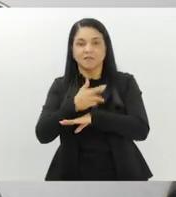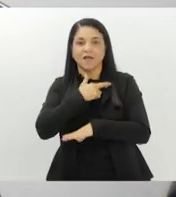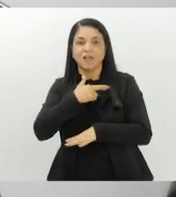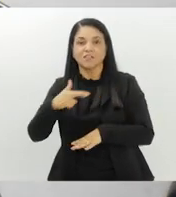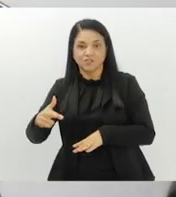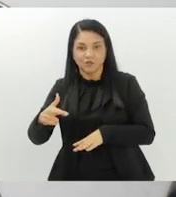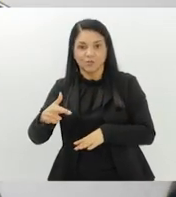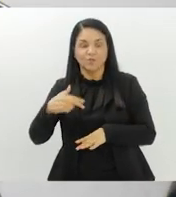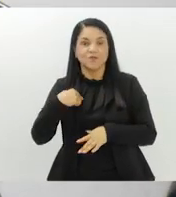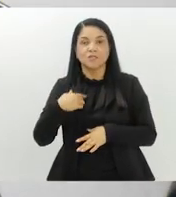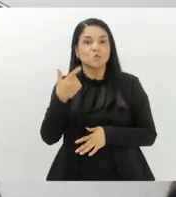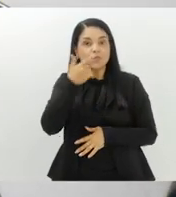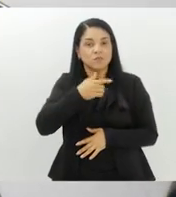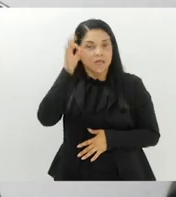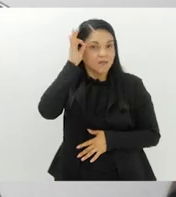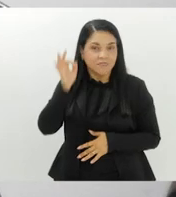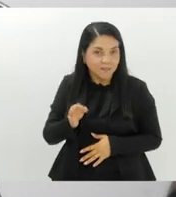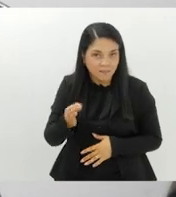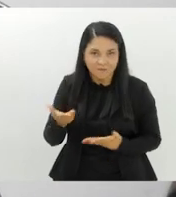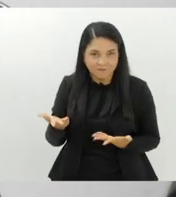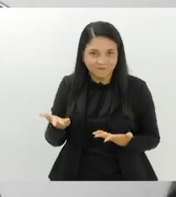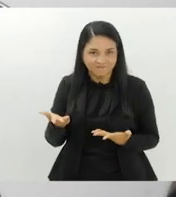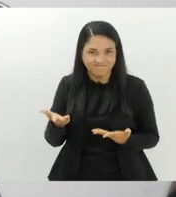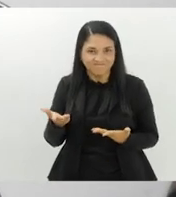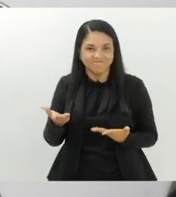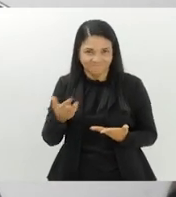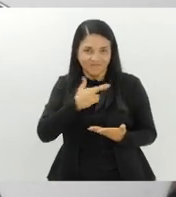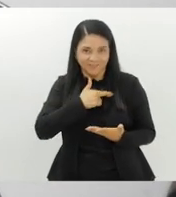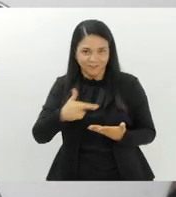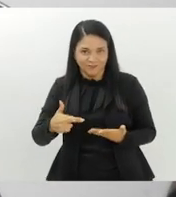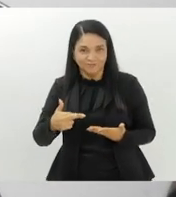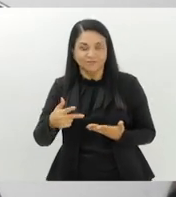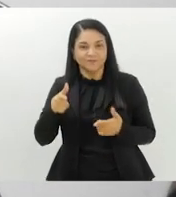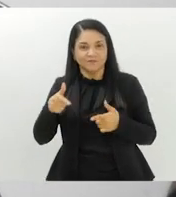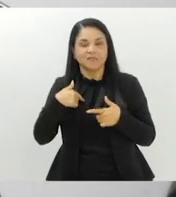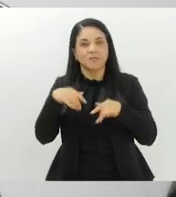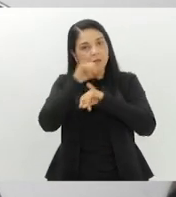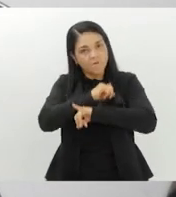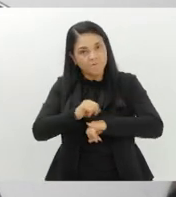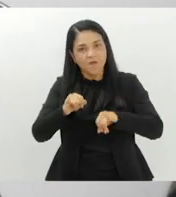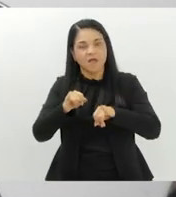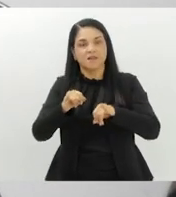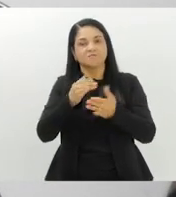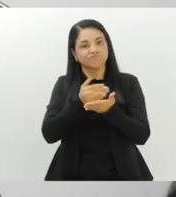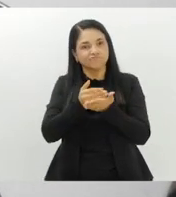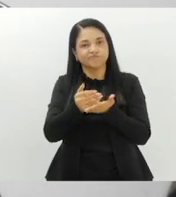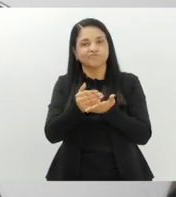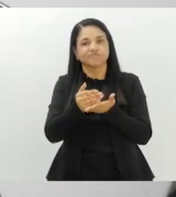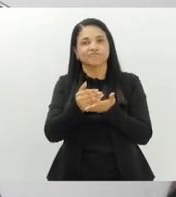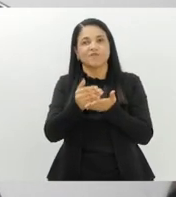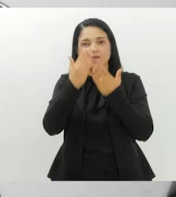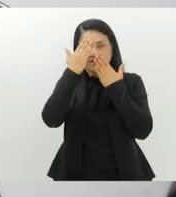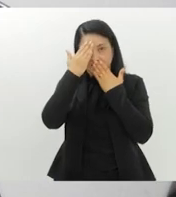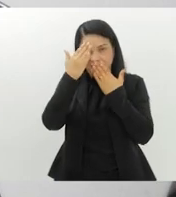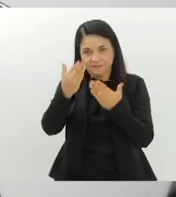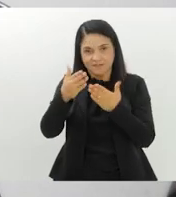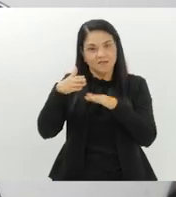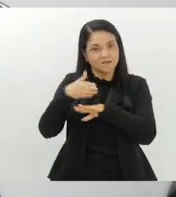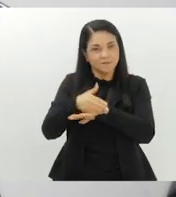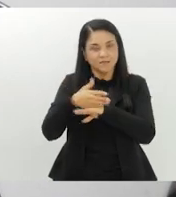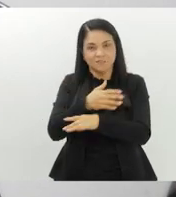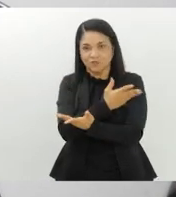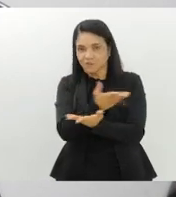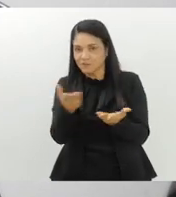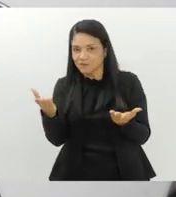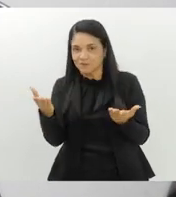conseguem entender os nossos rituais. Então, eu quero deixar essa minha fala inicial, agradecer a presença de